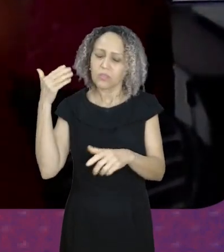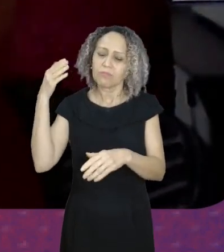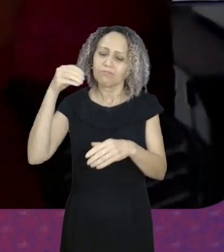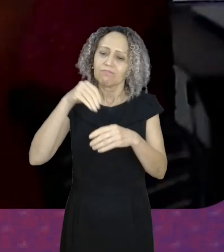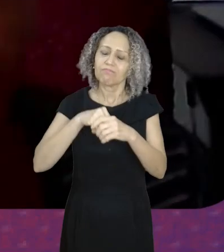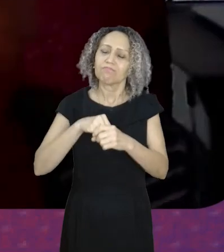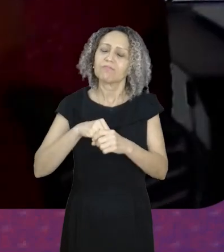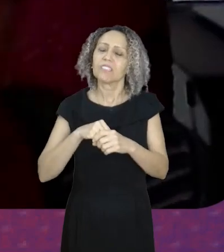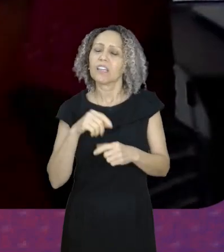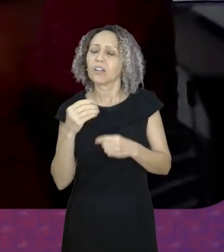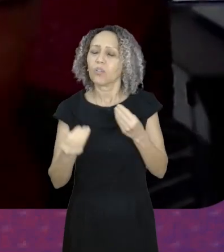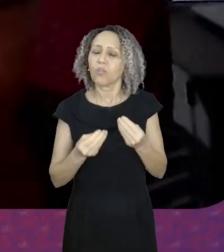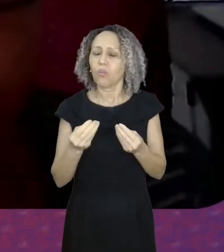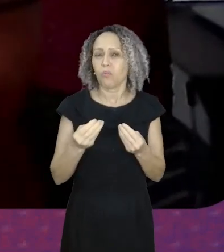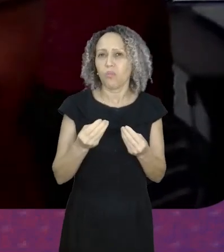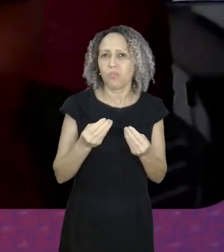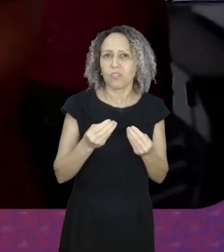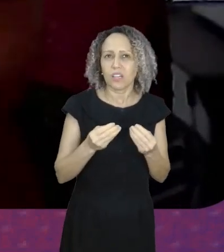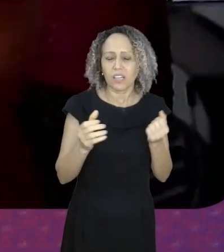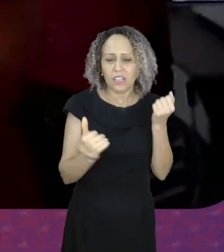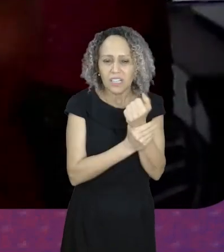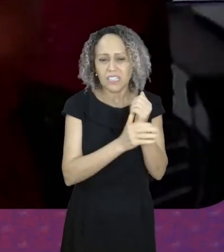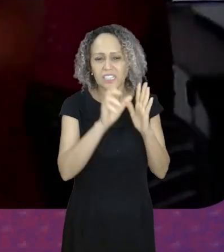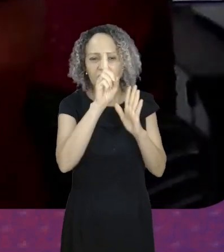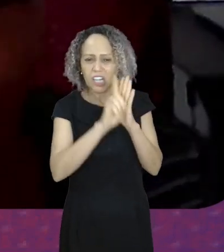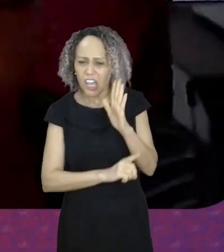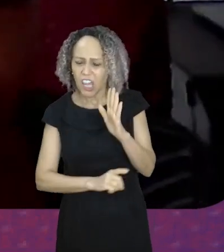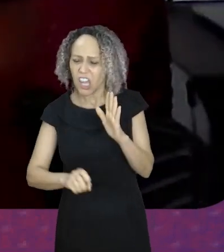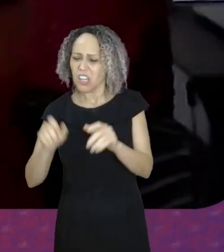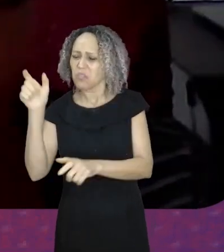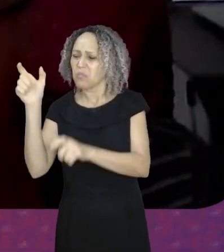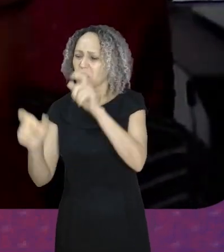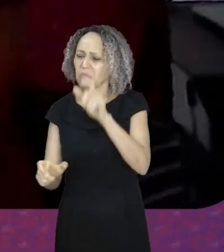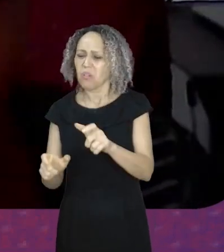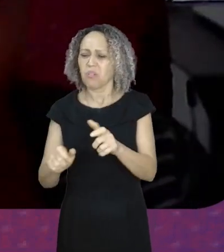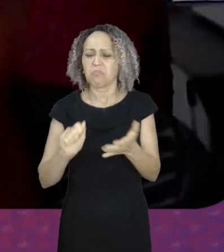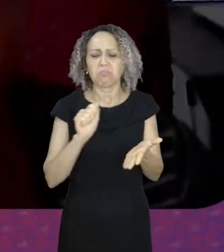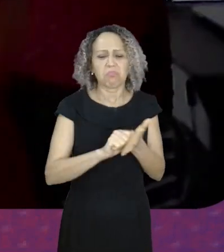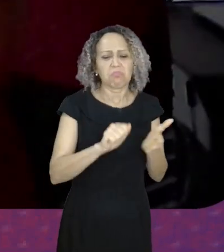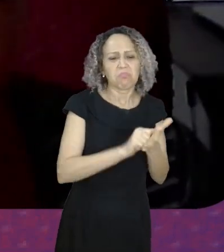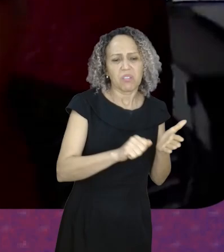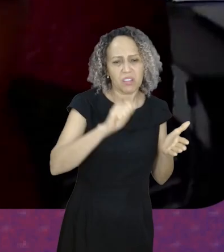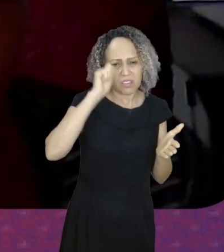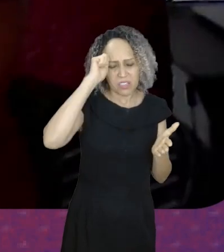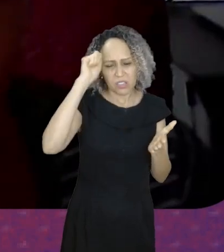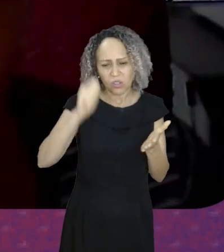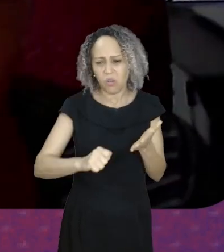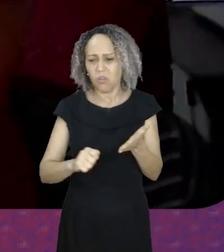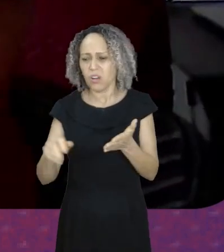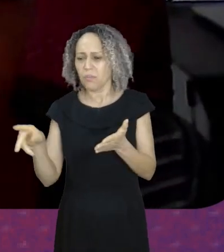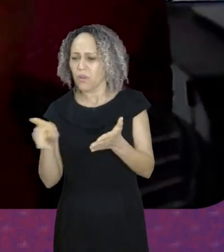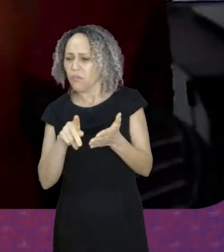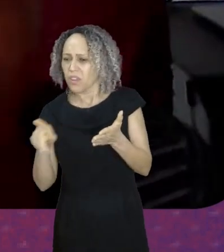como escritor, escritora, como professor, professora, como